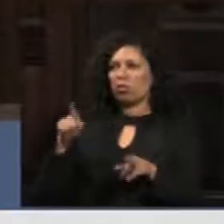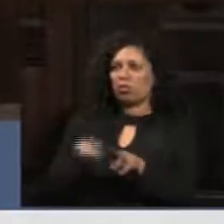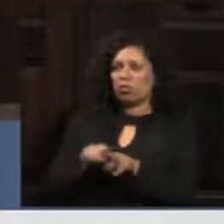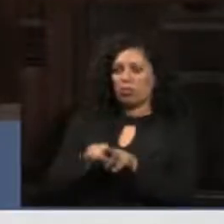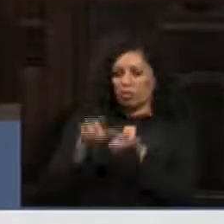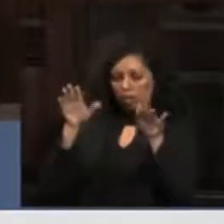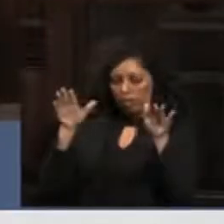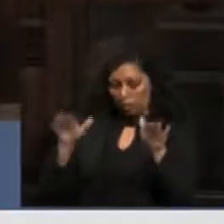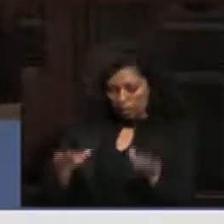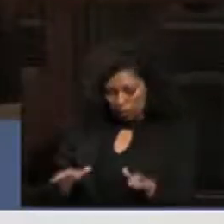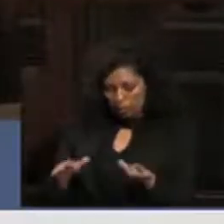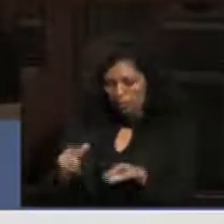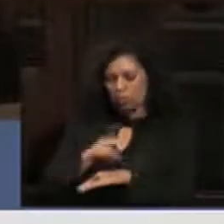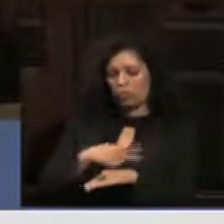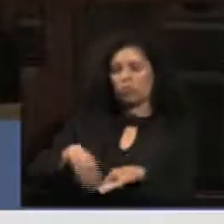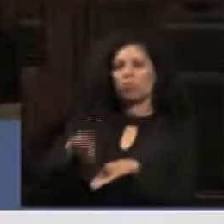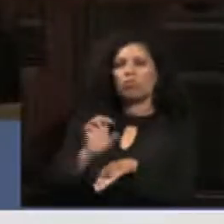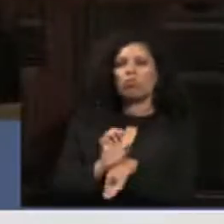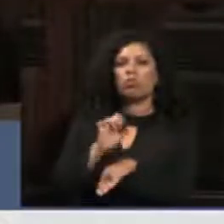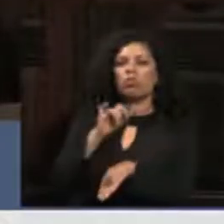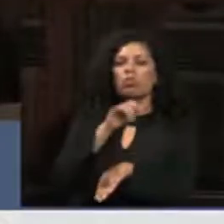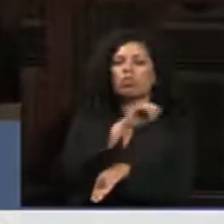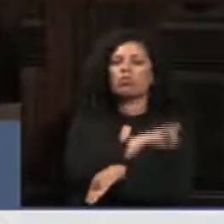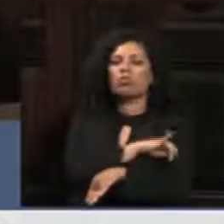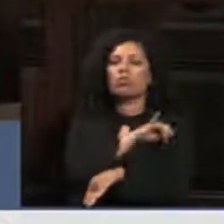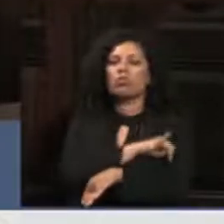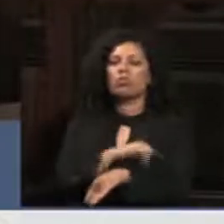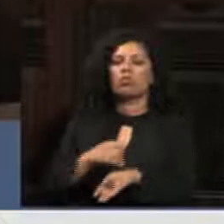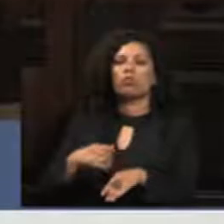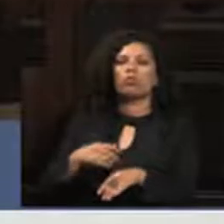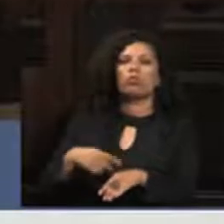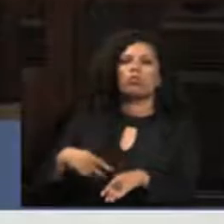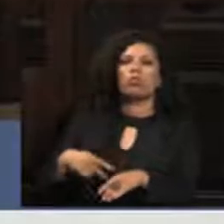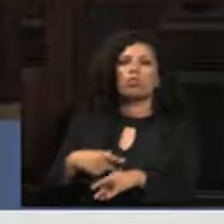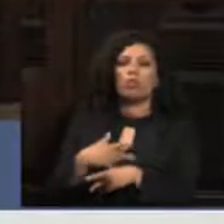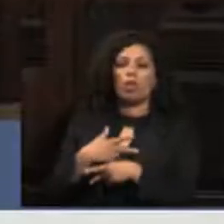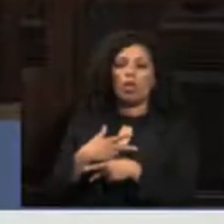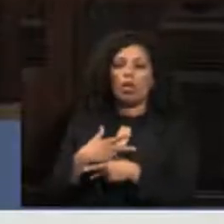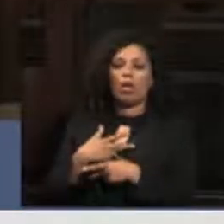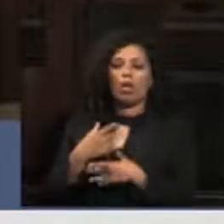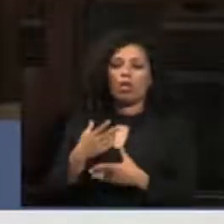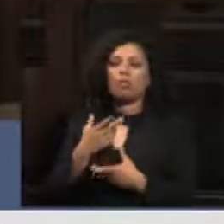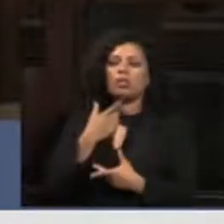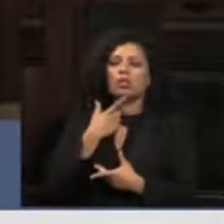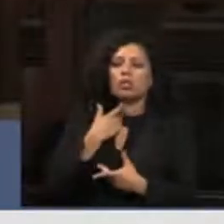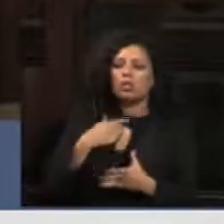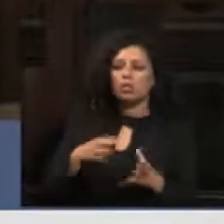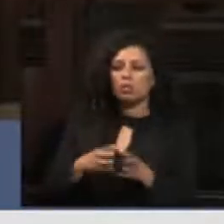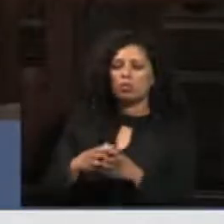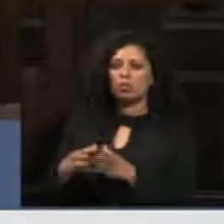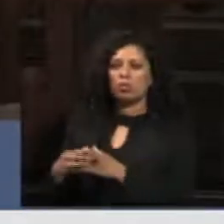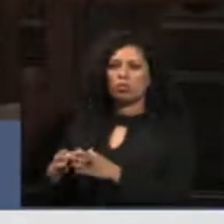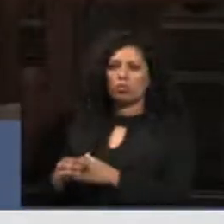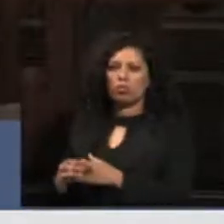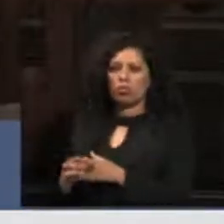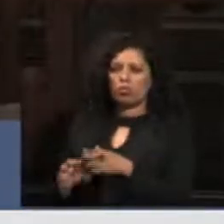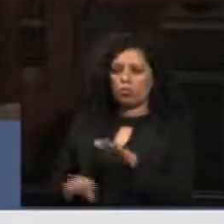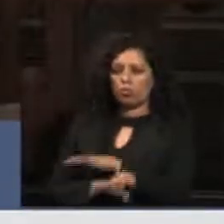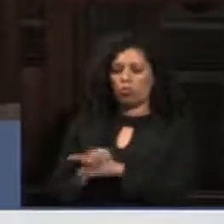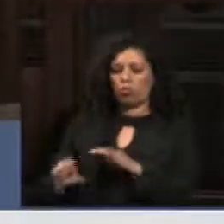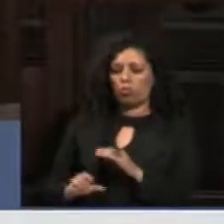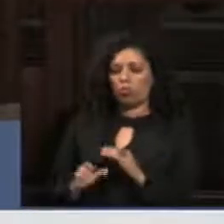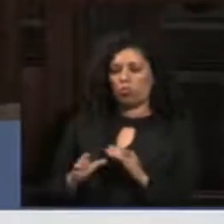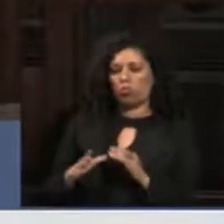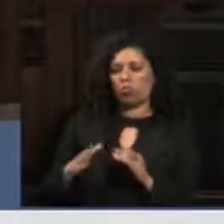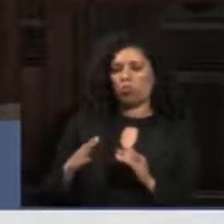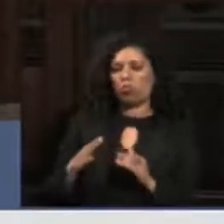o Estado brasileiro, o Estado do Rio de Janeiro, aos interesses de grupos empresariais.